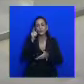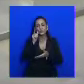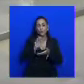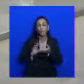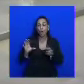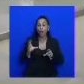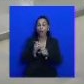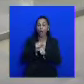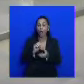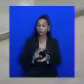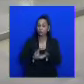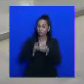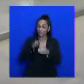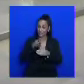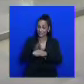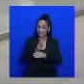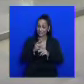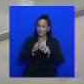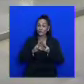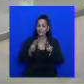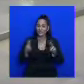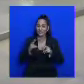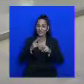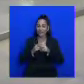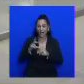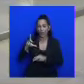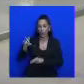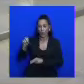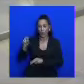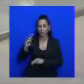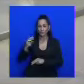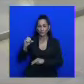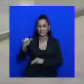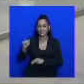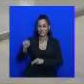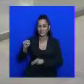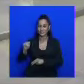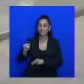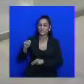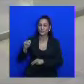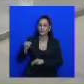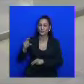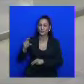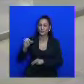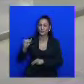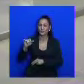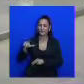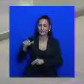está acumulado acessando a página da Caixa, loterias.caixa.gov.br.